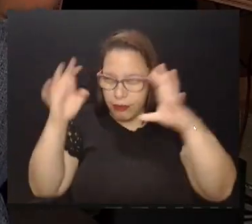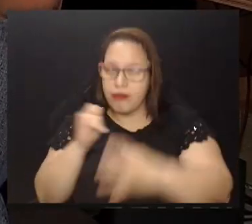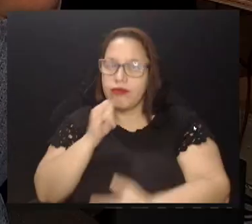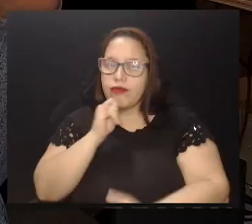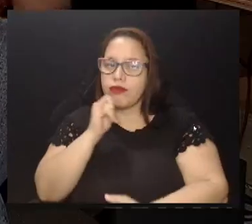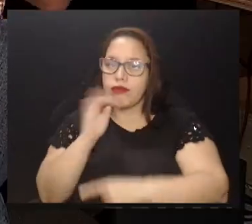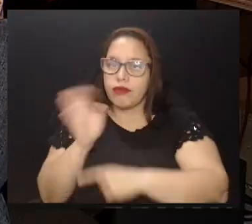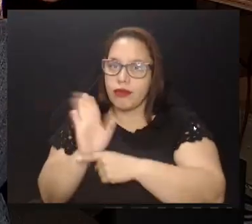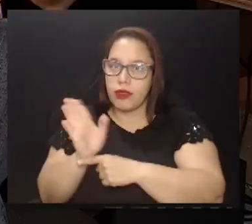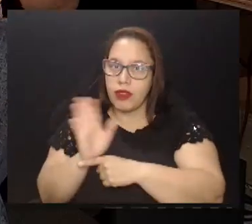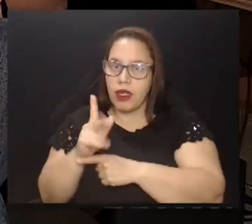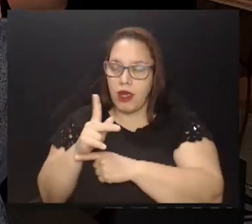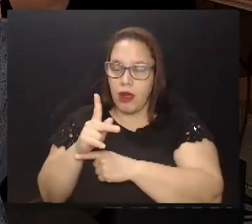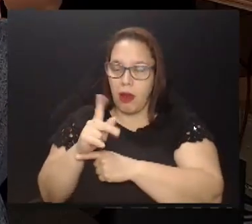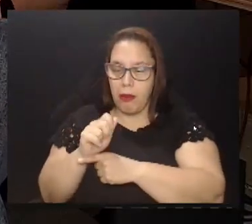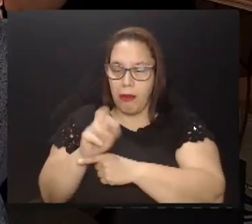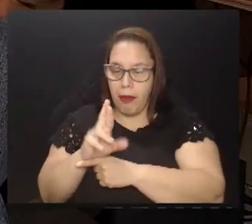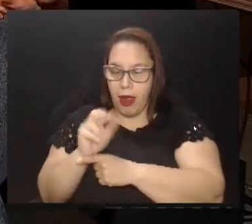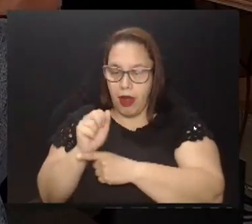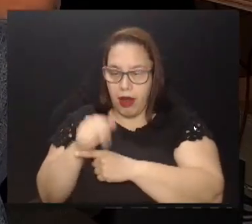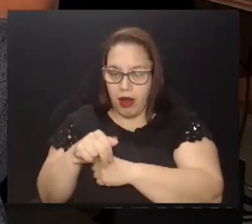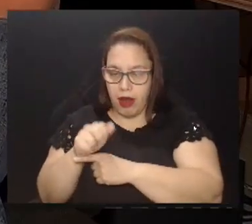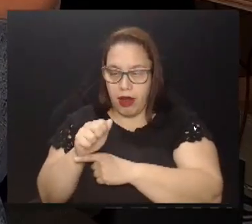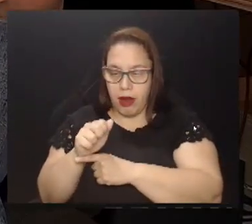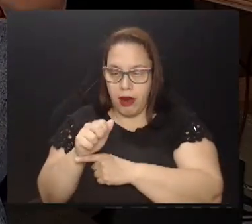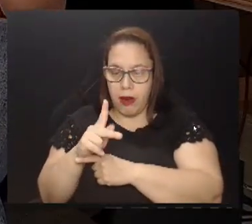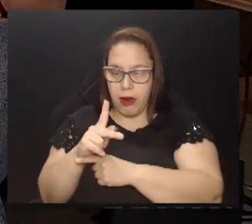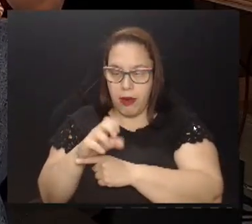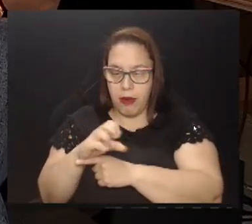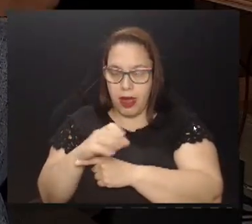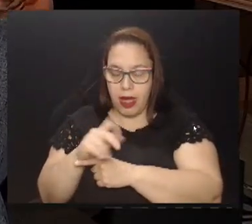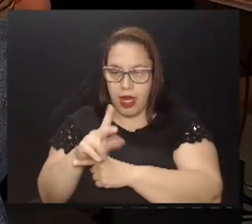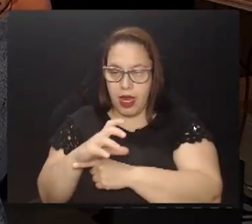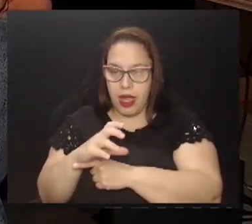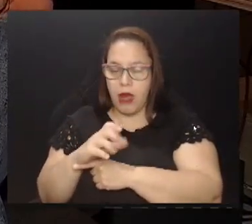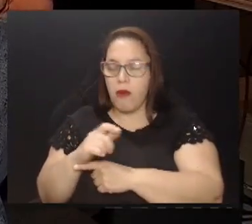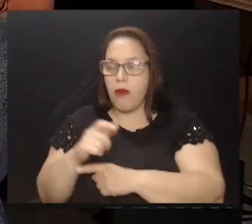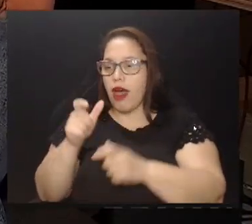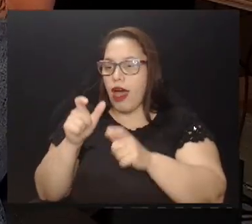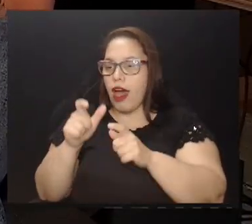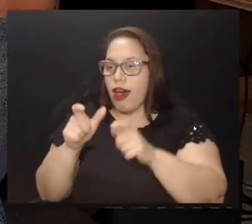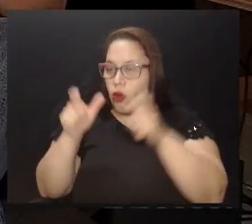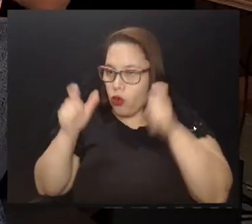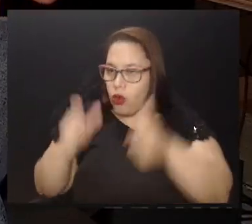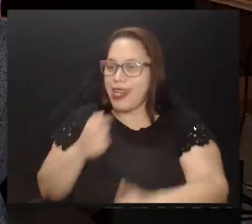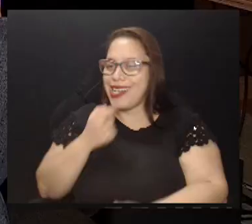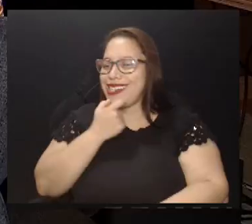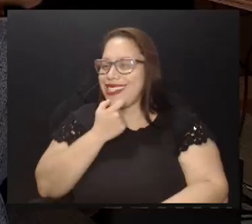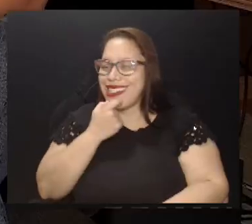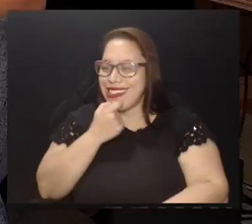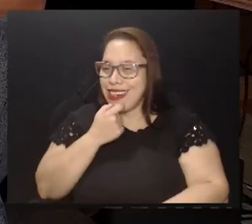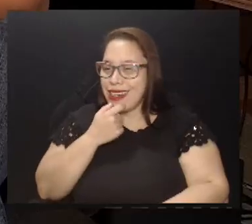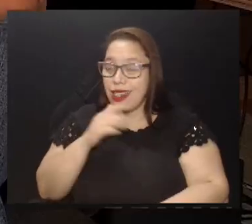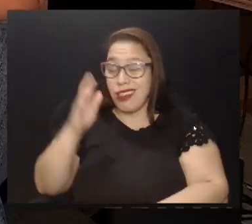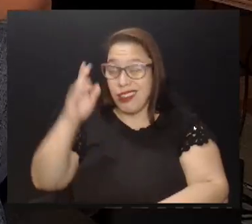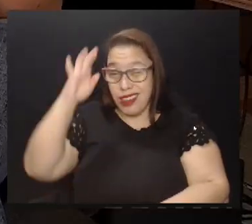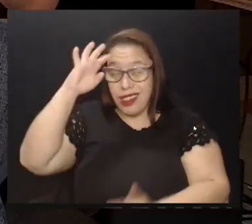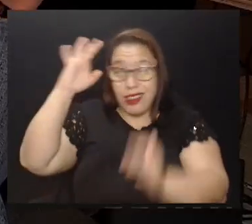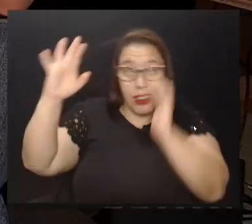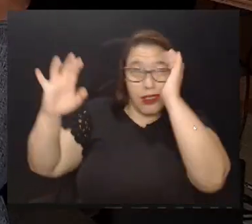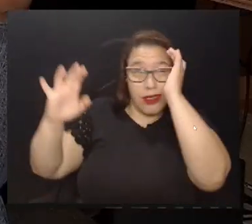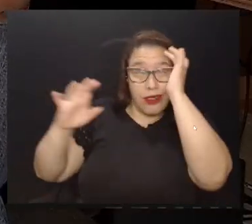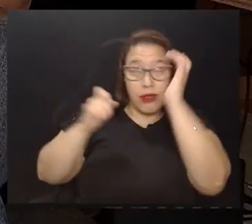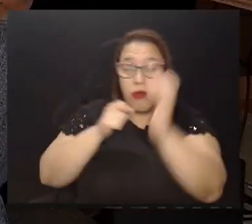Paranapiacaba, porque é uma vila inglesa, né? Então ela já parece perdida no tempo. E aí vem todo o trabalho da direção de arte,